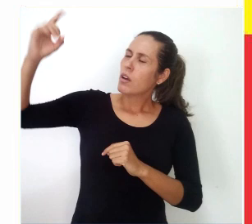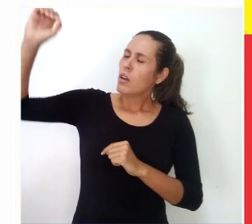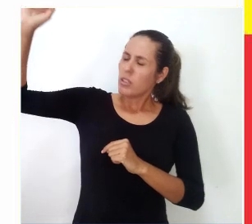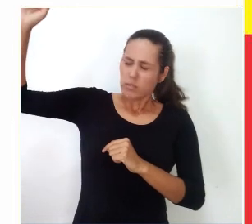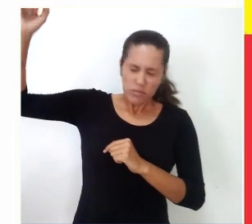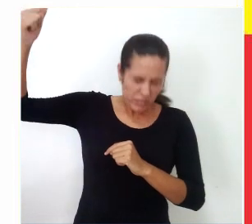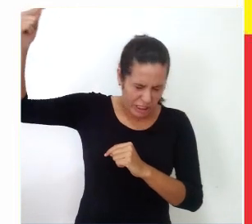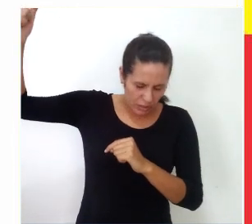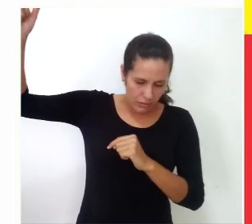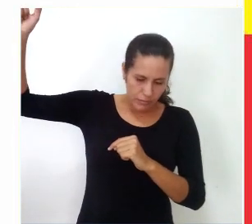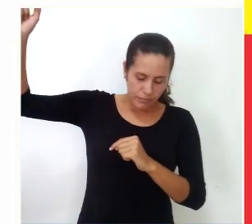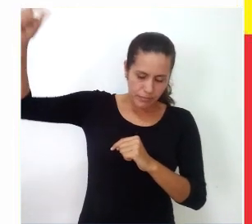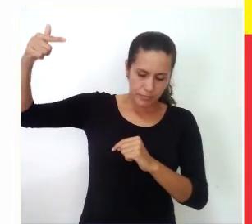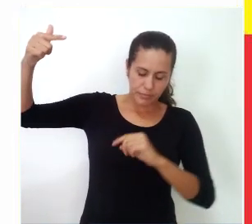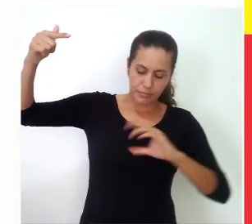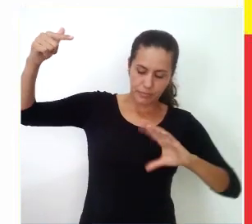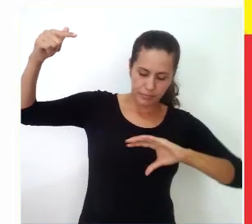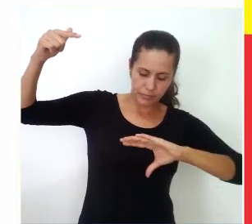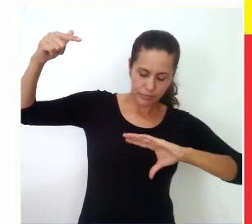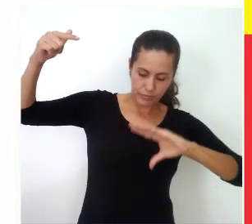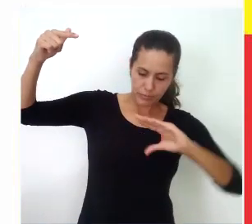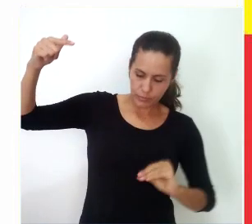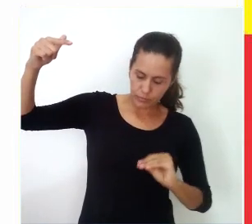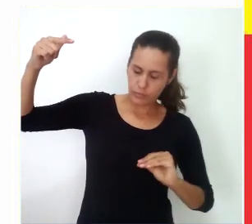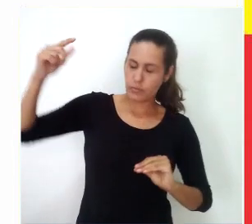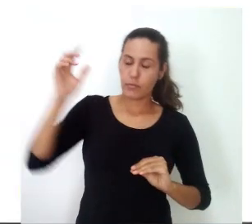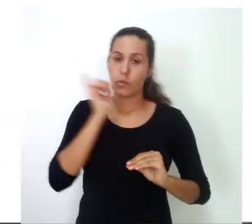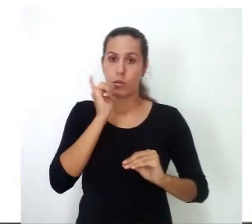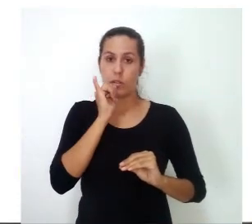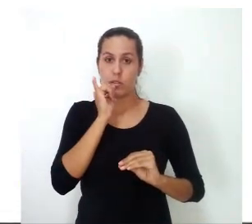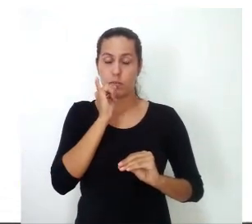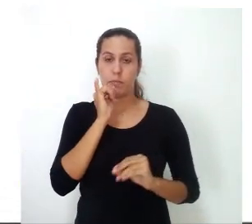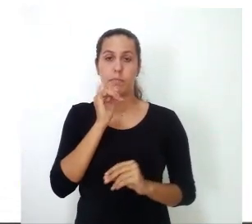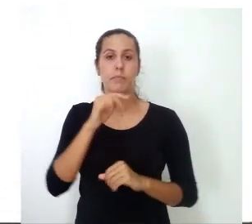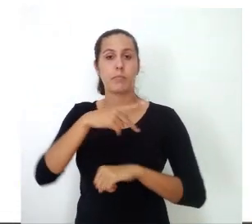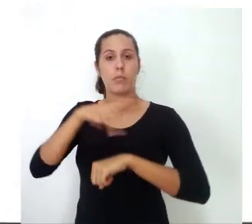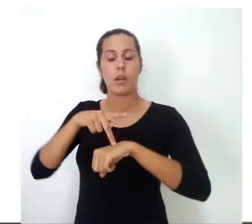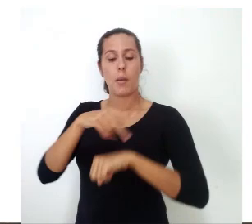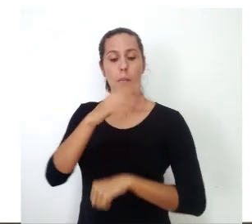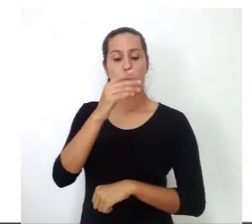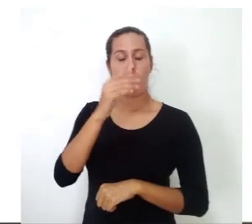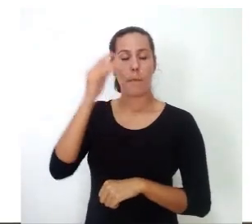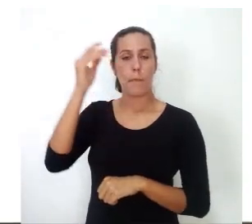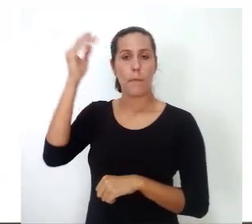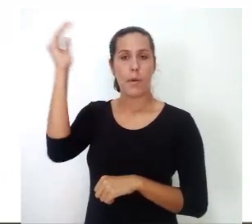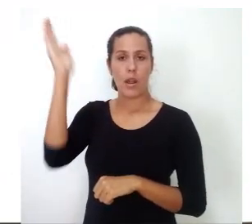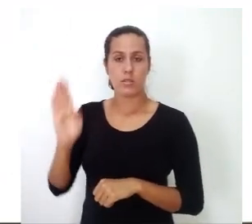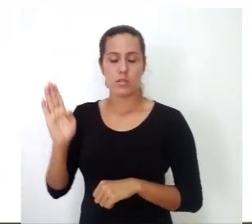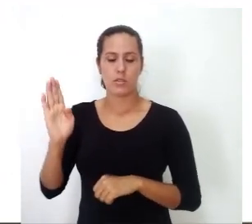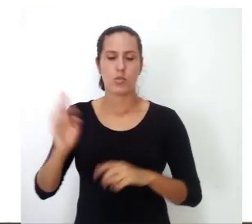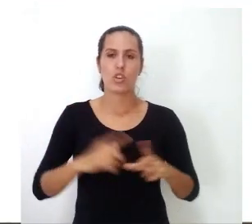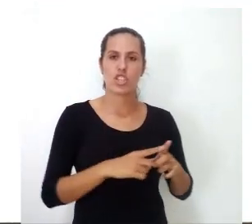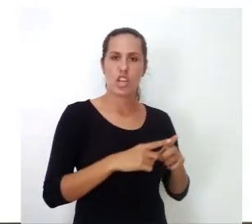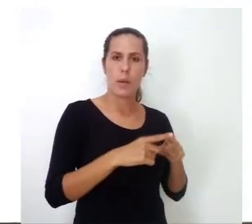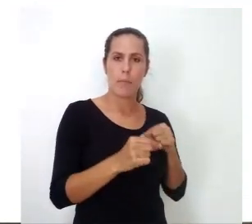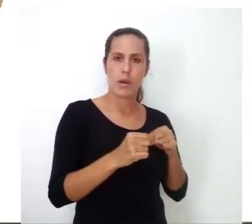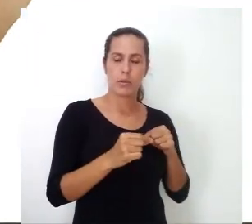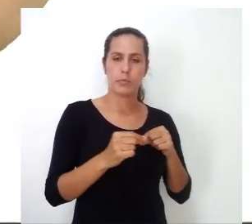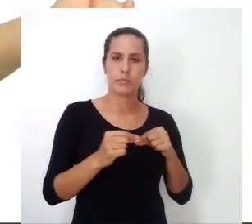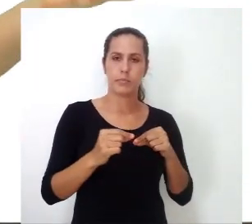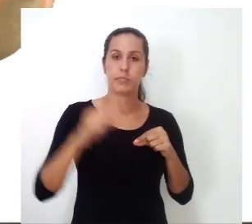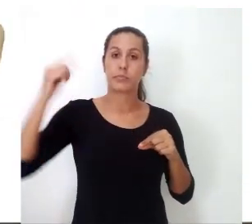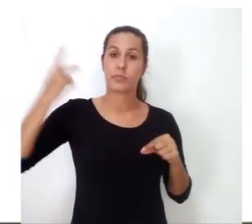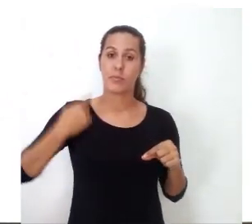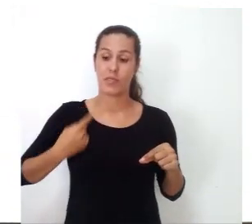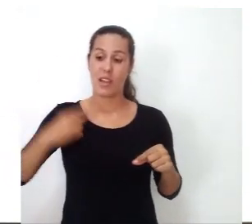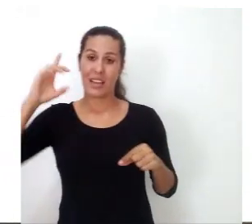do planeta. Por exemplo, Brasil e Japão. Vocês já viram, já comprovaram que quando aqui é